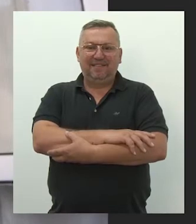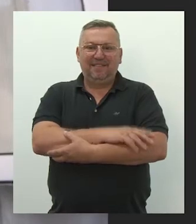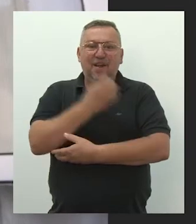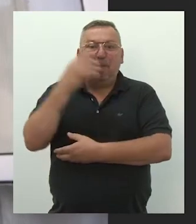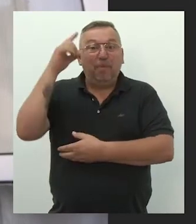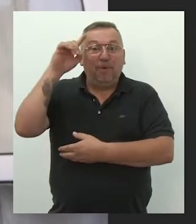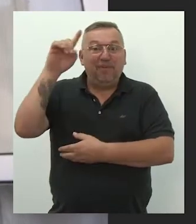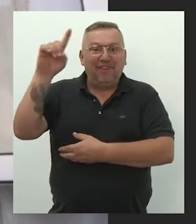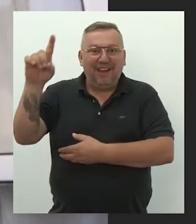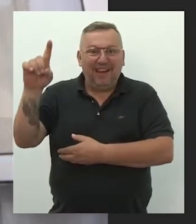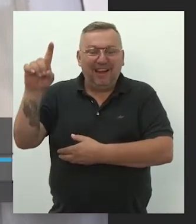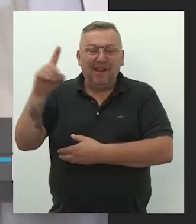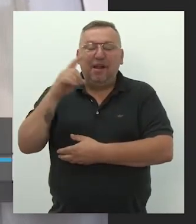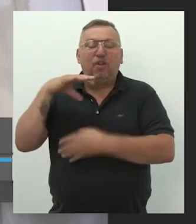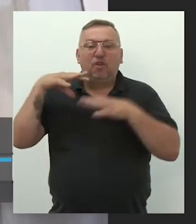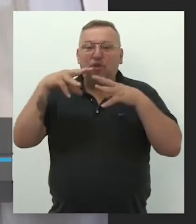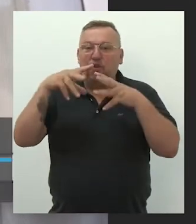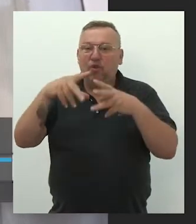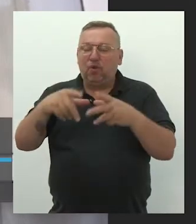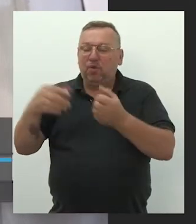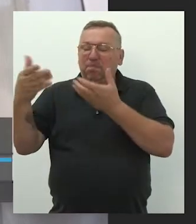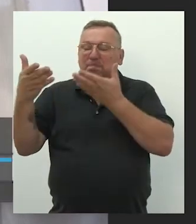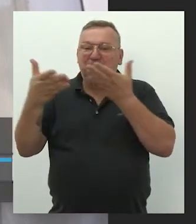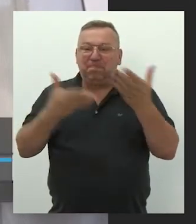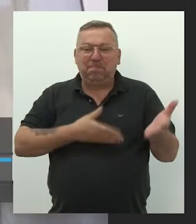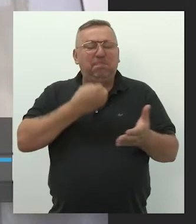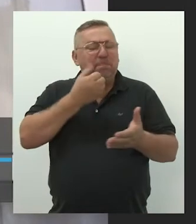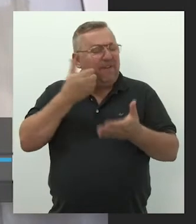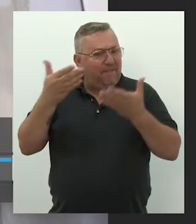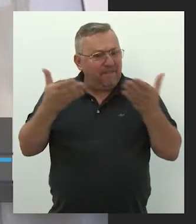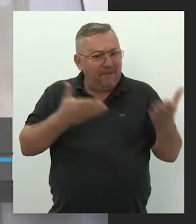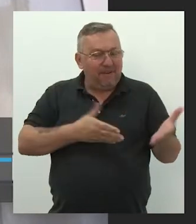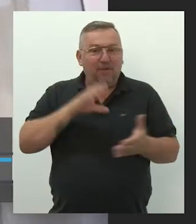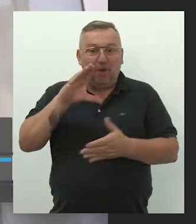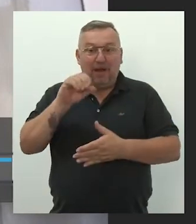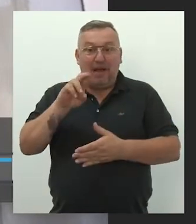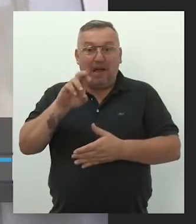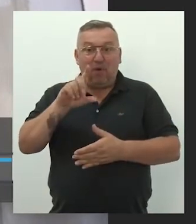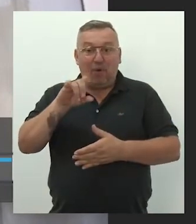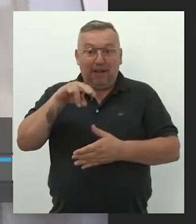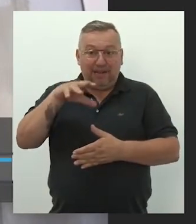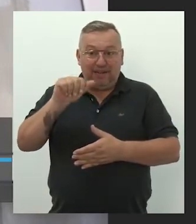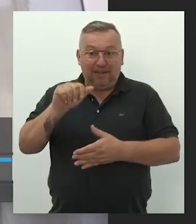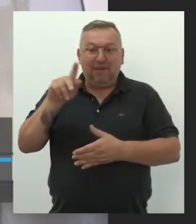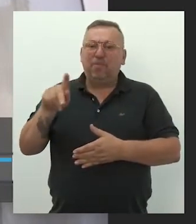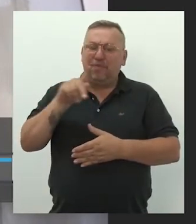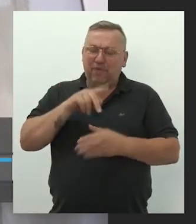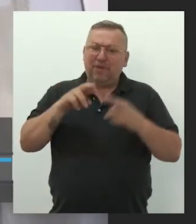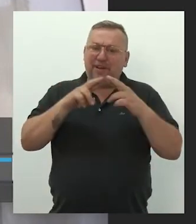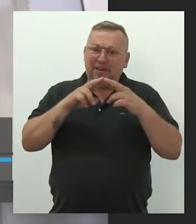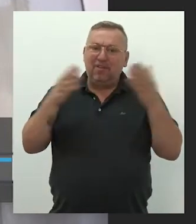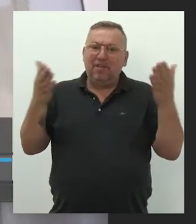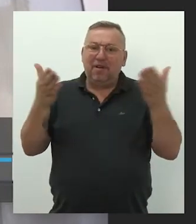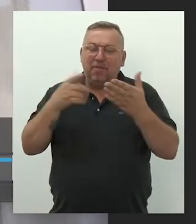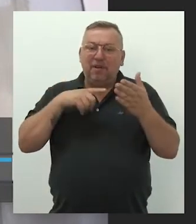Bom dia, sejam todos e todas muito bem-vindos. Eu sou a Carolina, sou professora da rede, atualmente estou